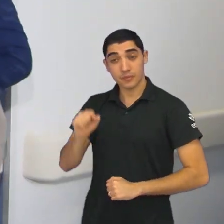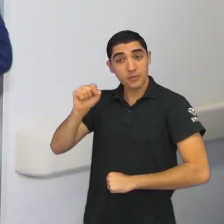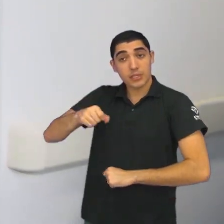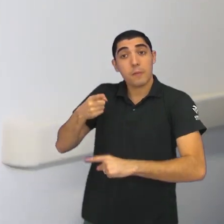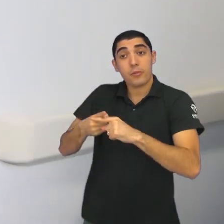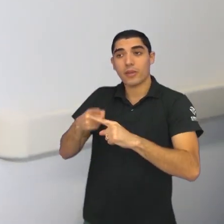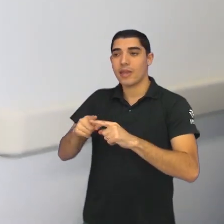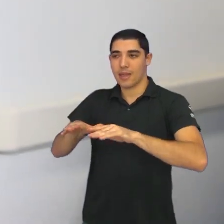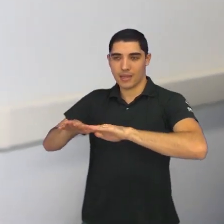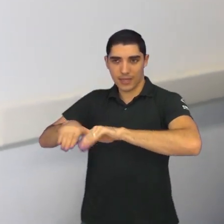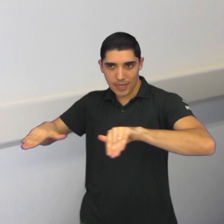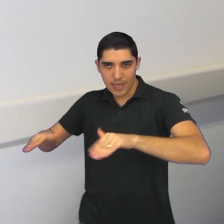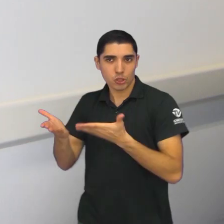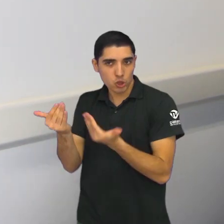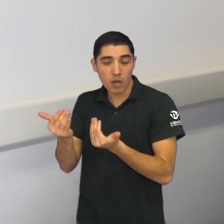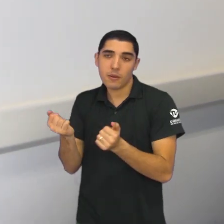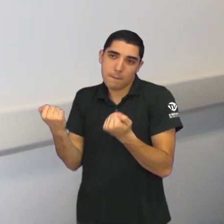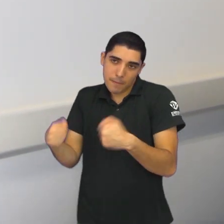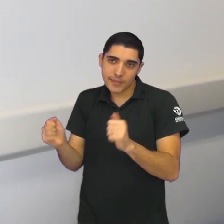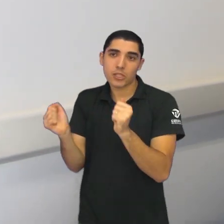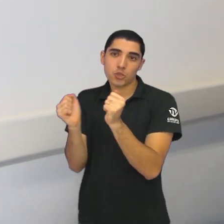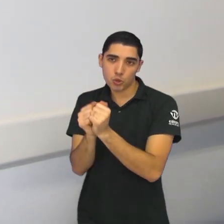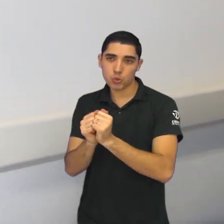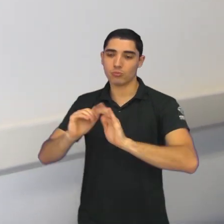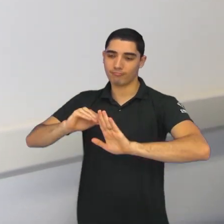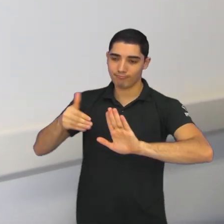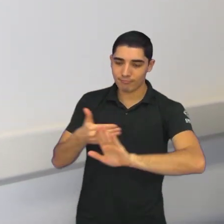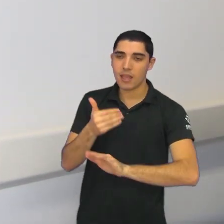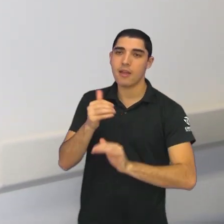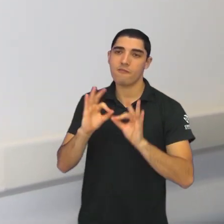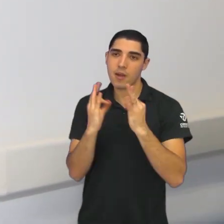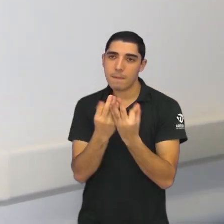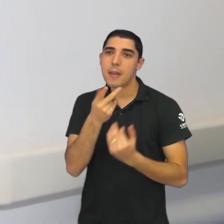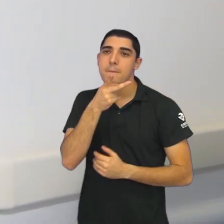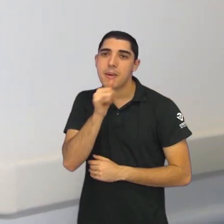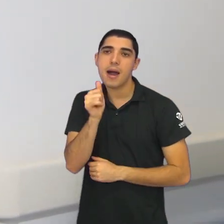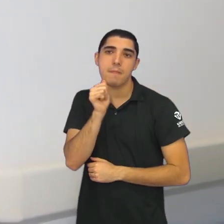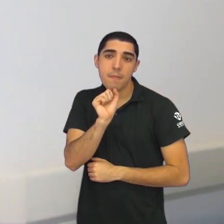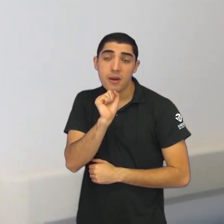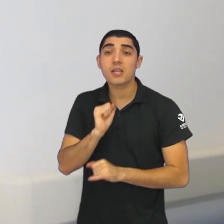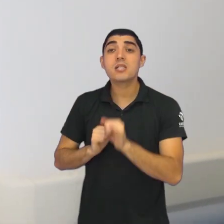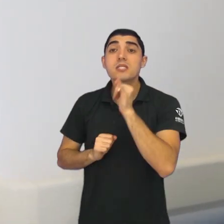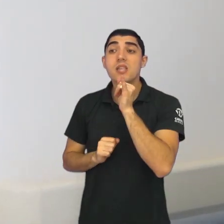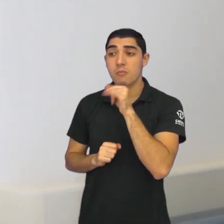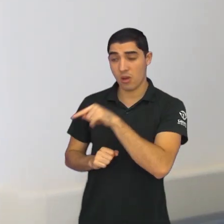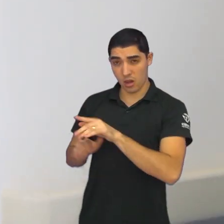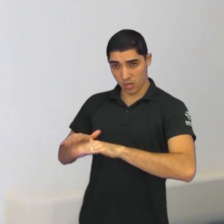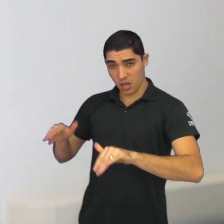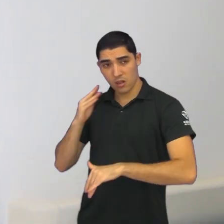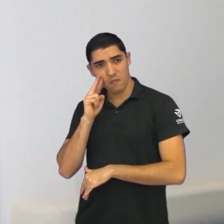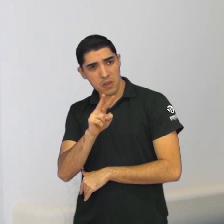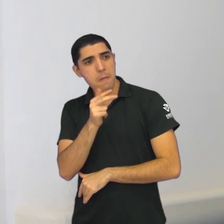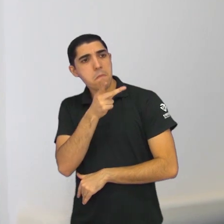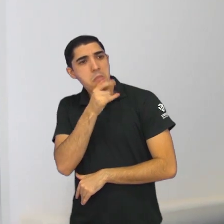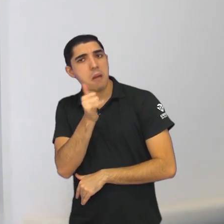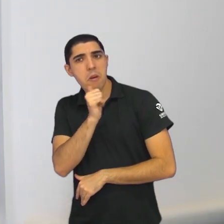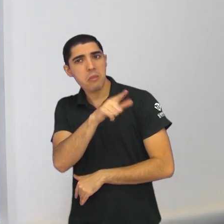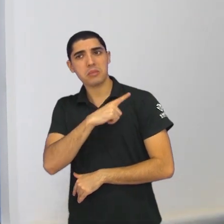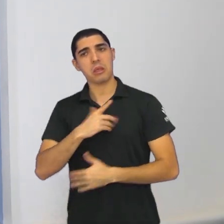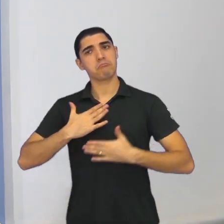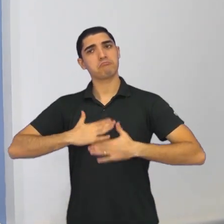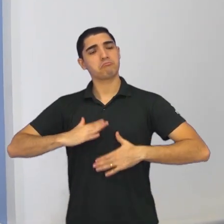e o jovem, ela depende da sua família, depende do seu pai e sua mãe. Se ele vê que o pai e a mãe